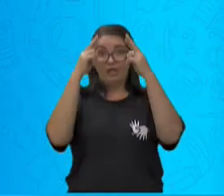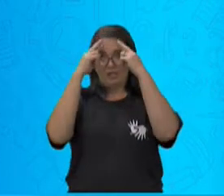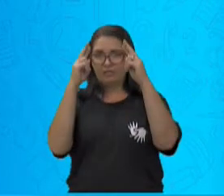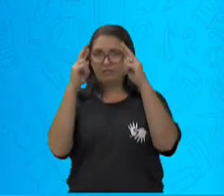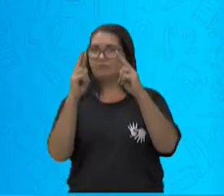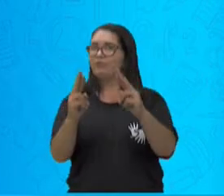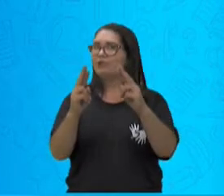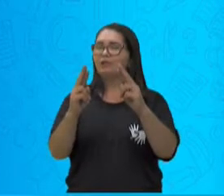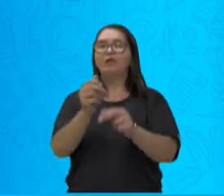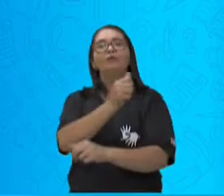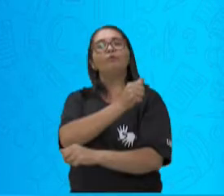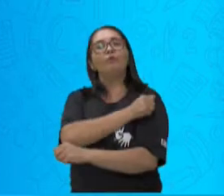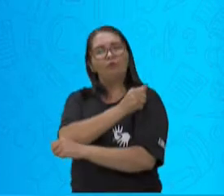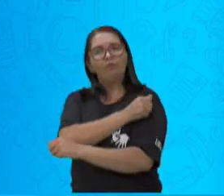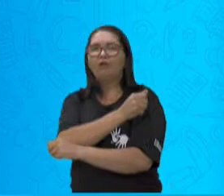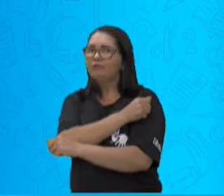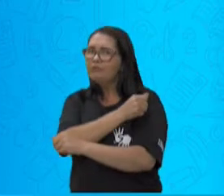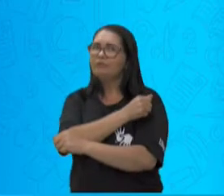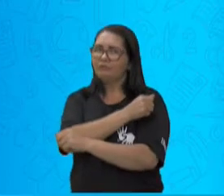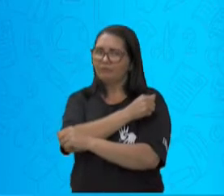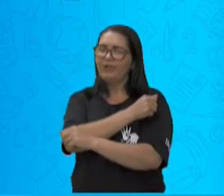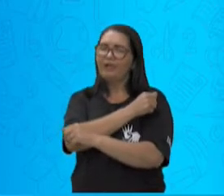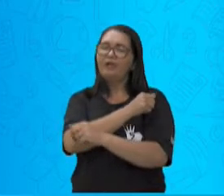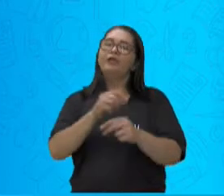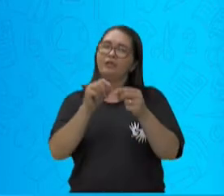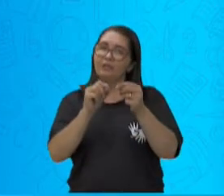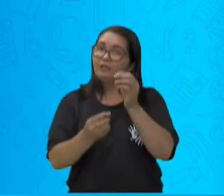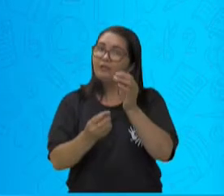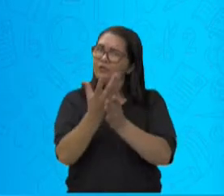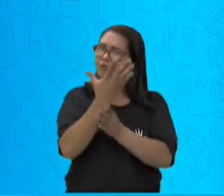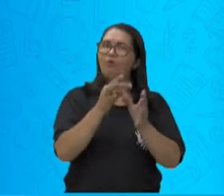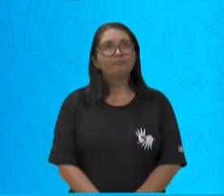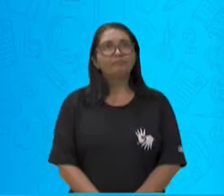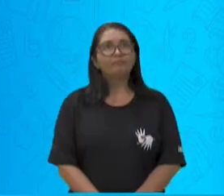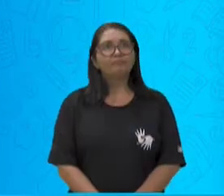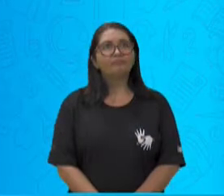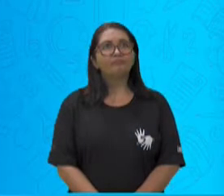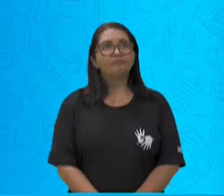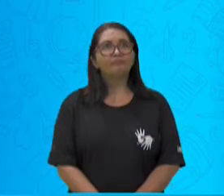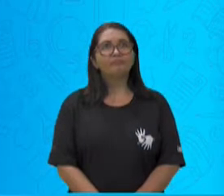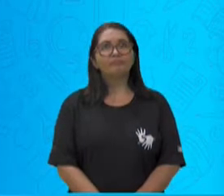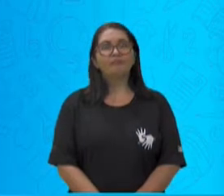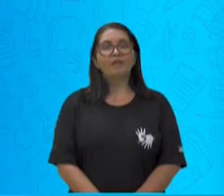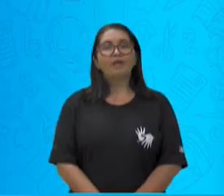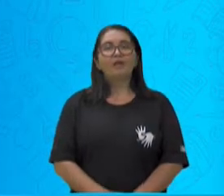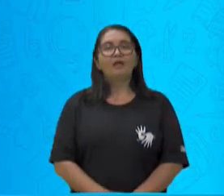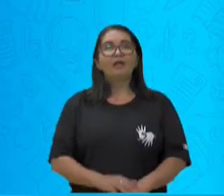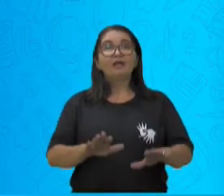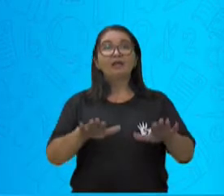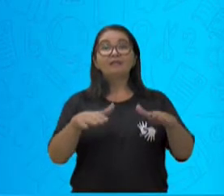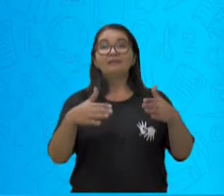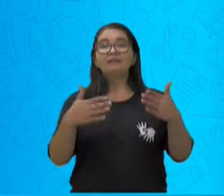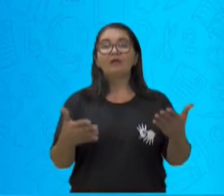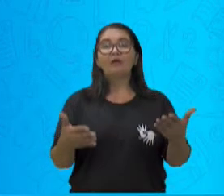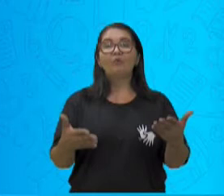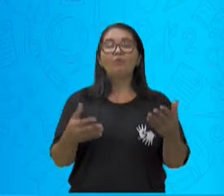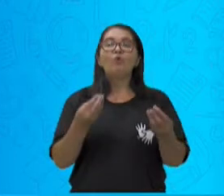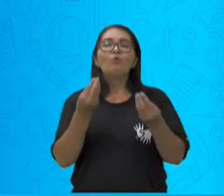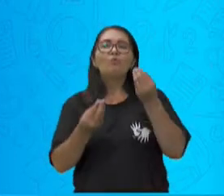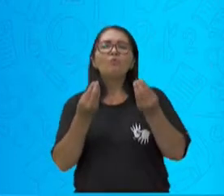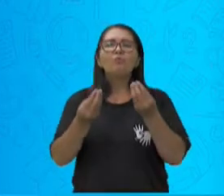do aluno, autor da produção textual. Dos critérios de